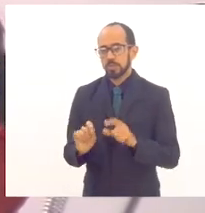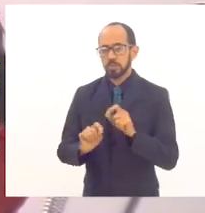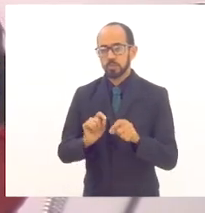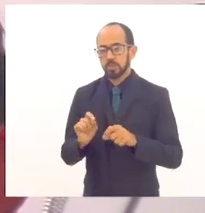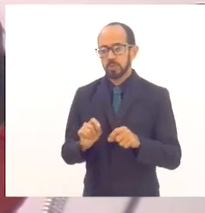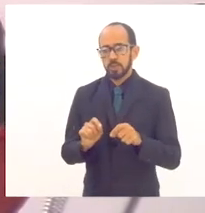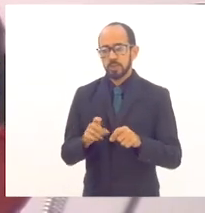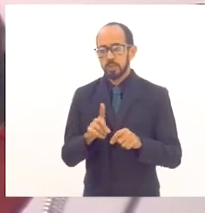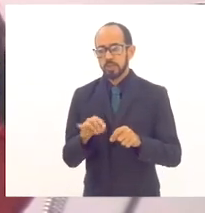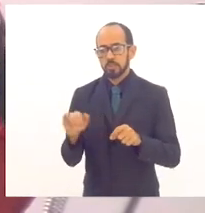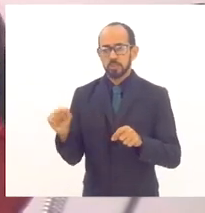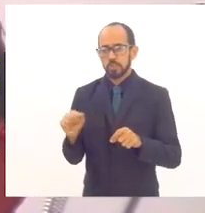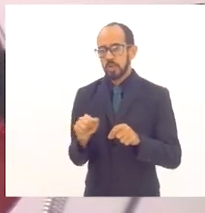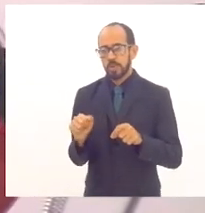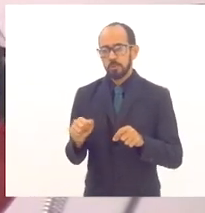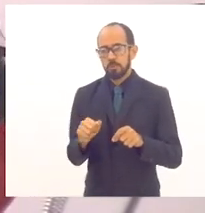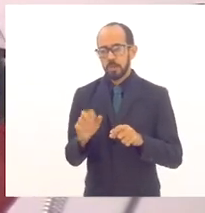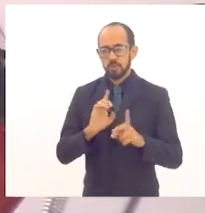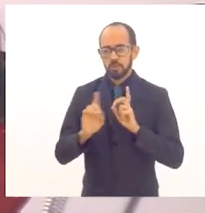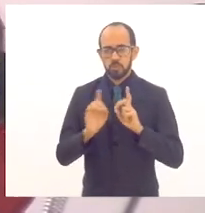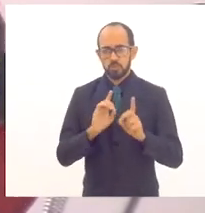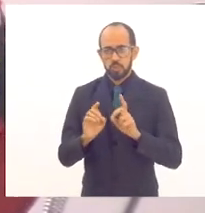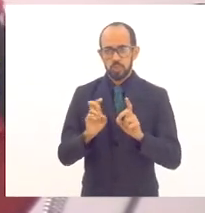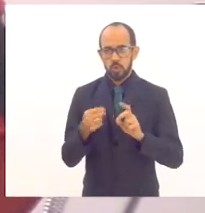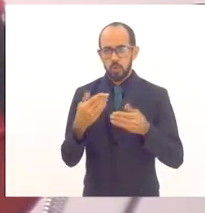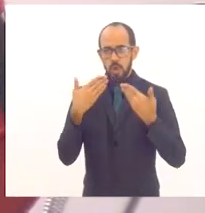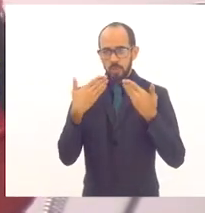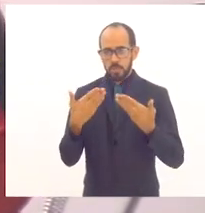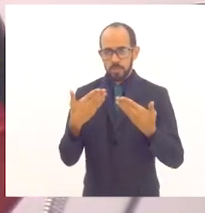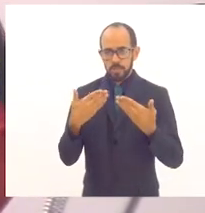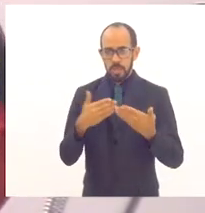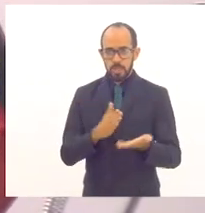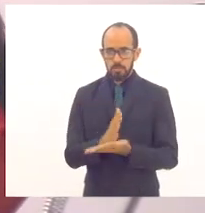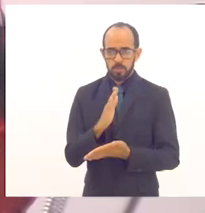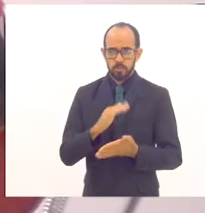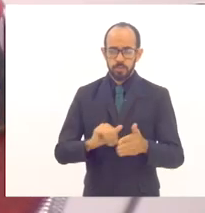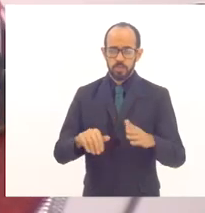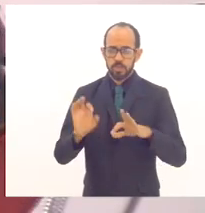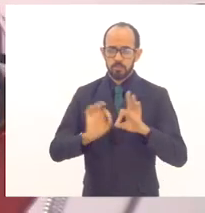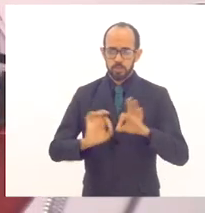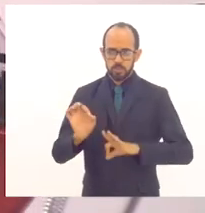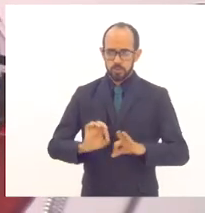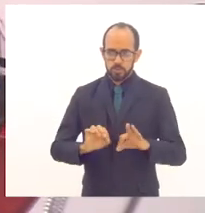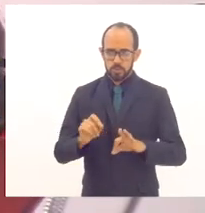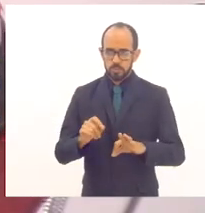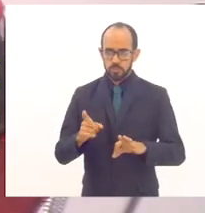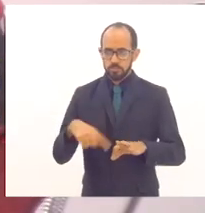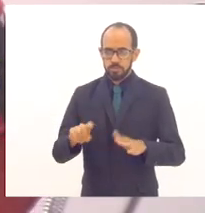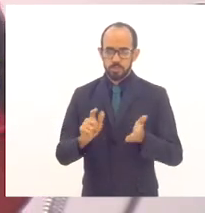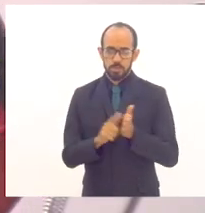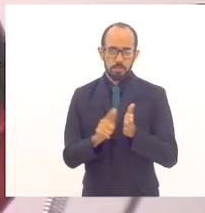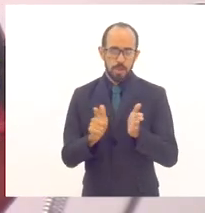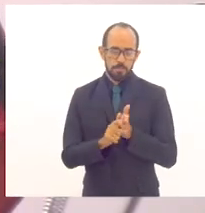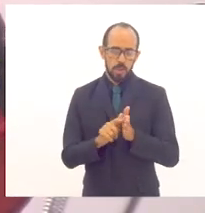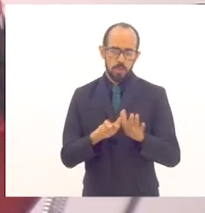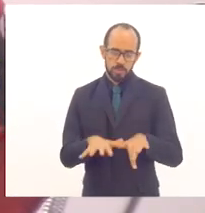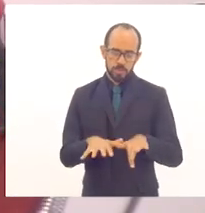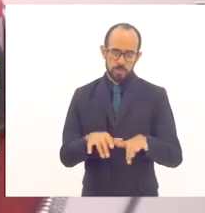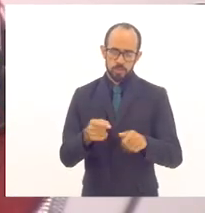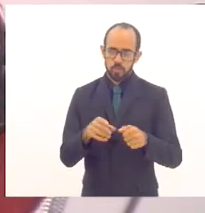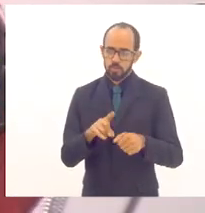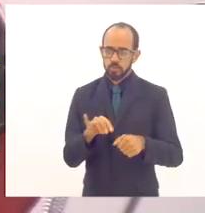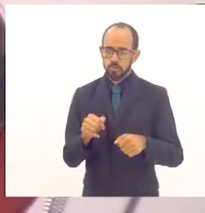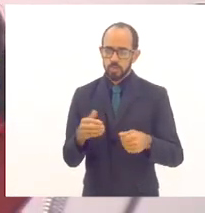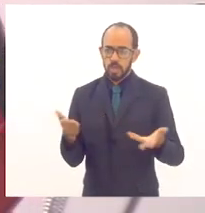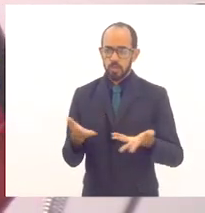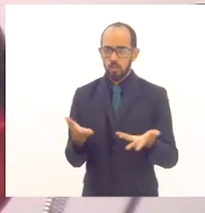para discutir, nem apresentar, nem aprovar projeto nenhum. Não tem cartilha para isso. A data é agora, é aqui,